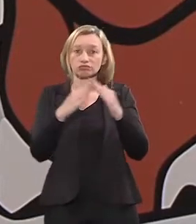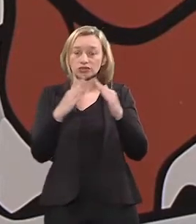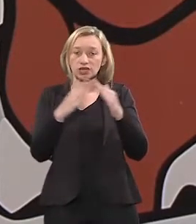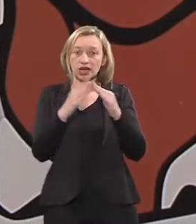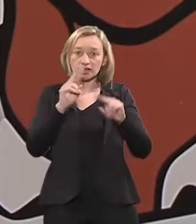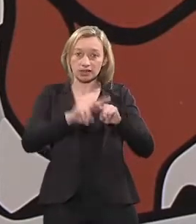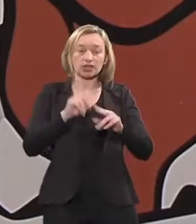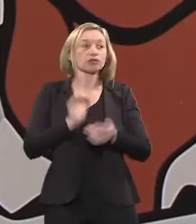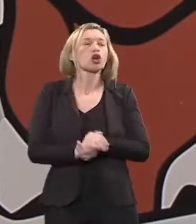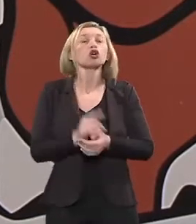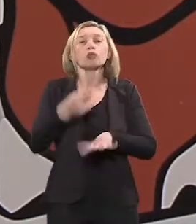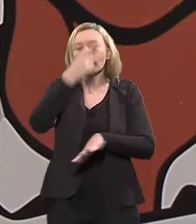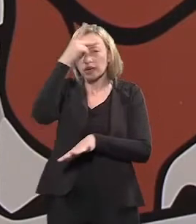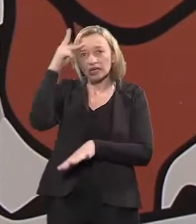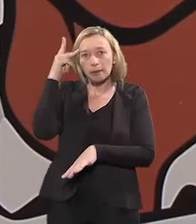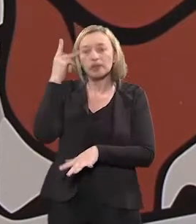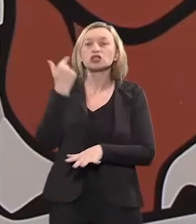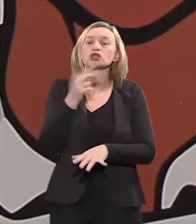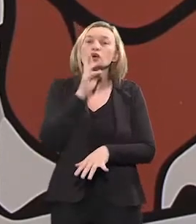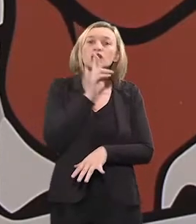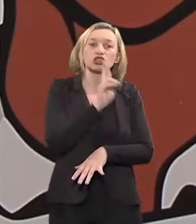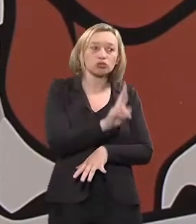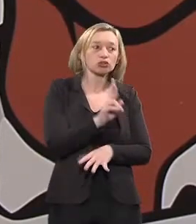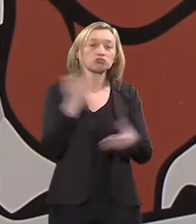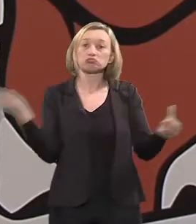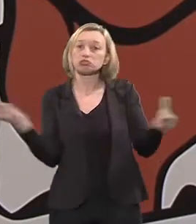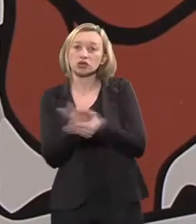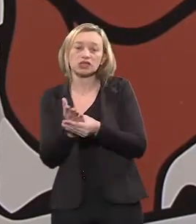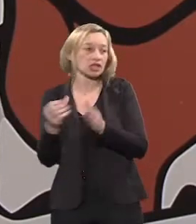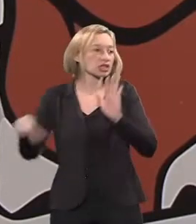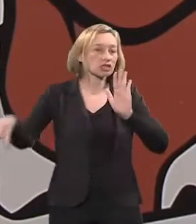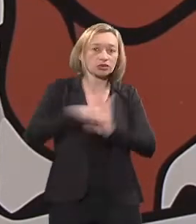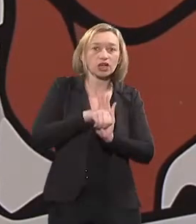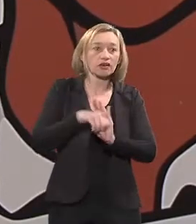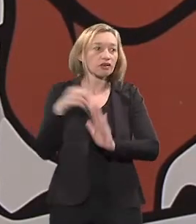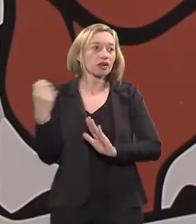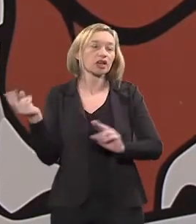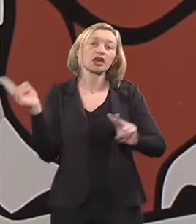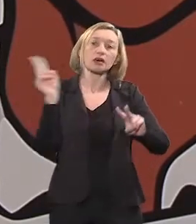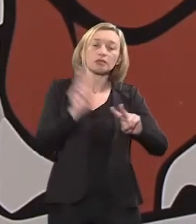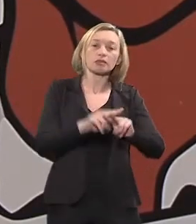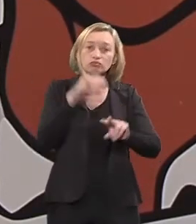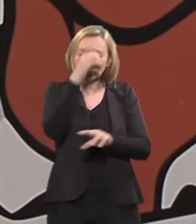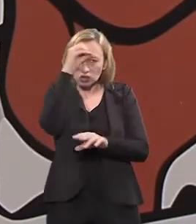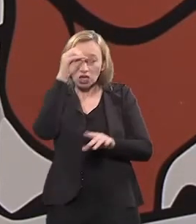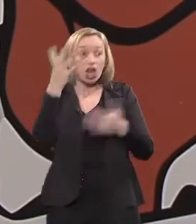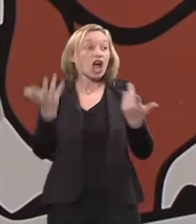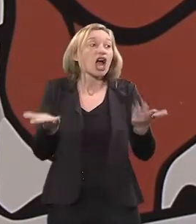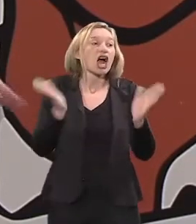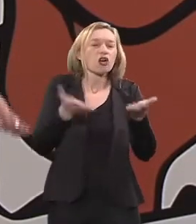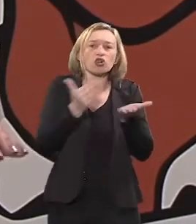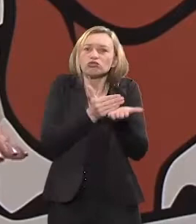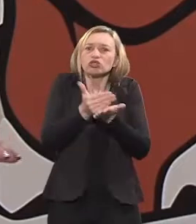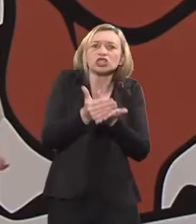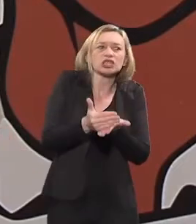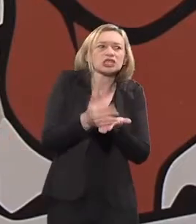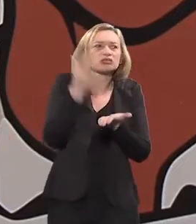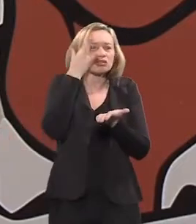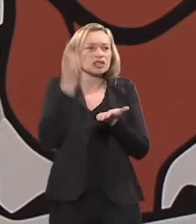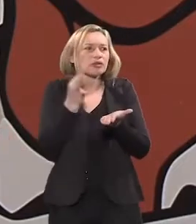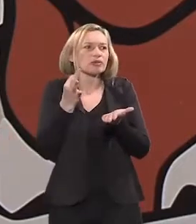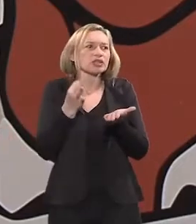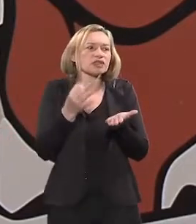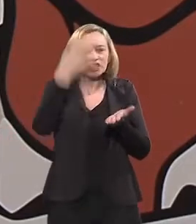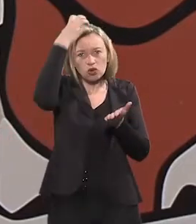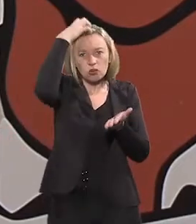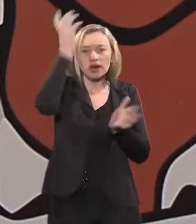isso? No momento que a pessoa começa a responder a um processo criminal, ela é presumidamente inocente. A gente não sabe agora, no início, se